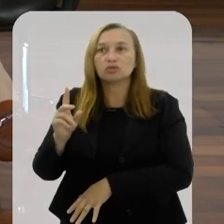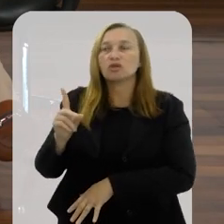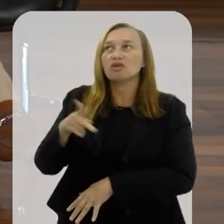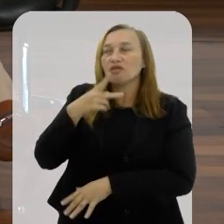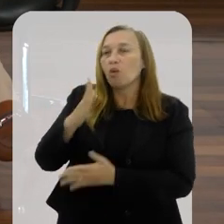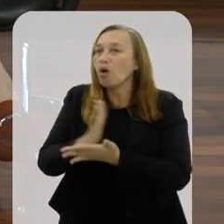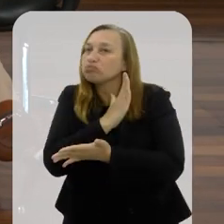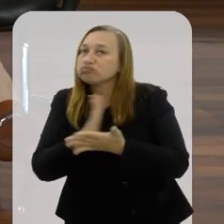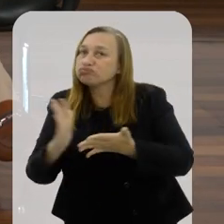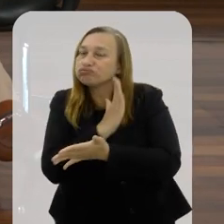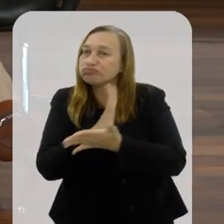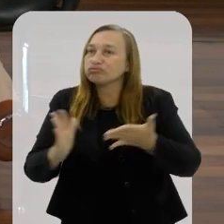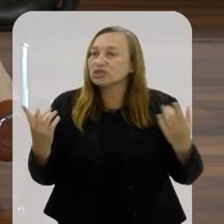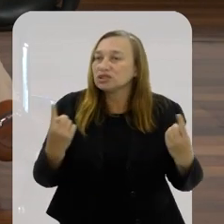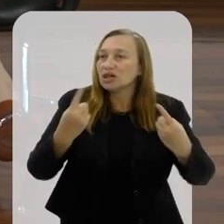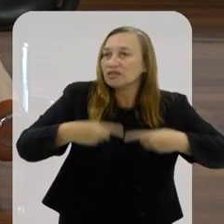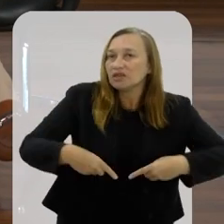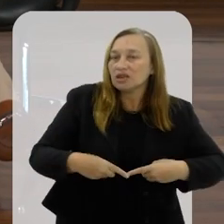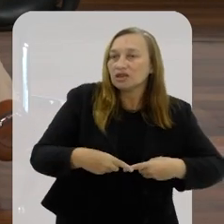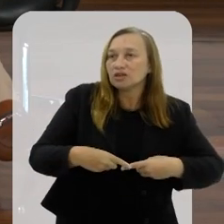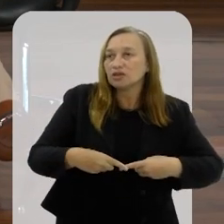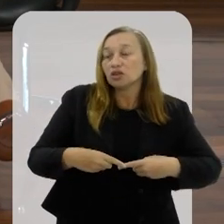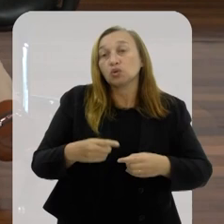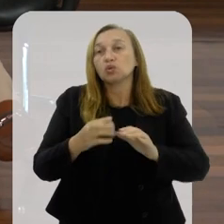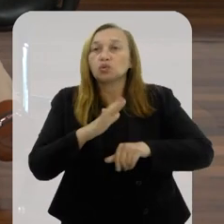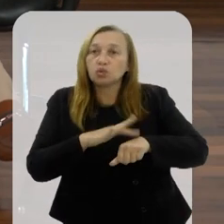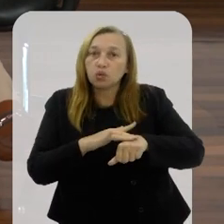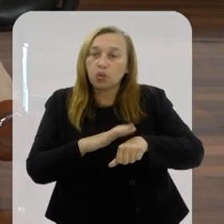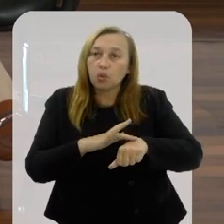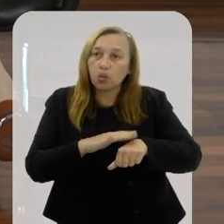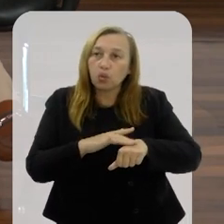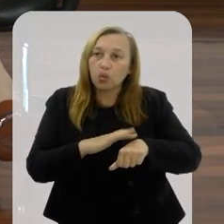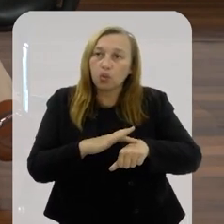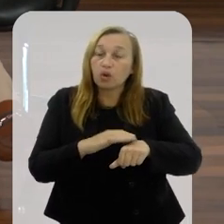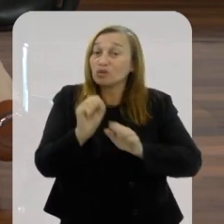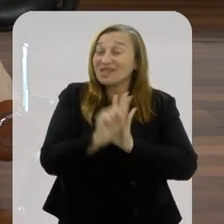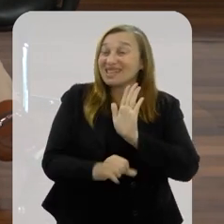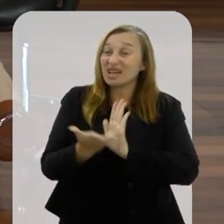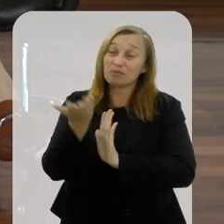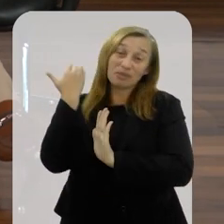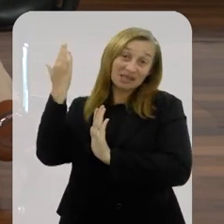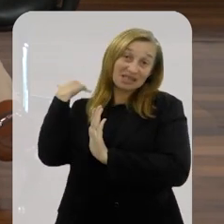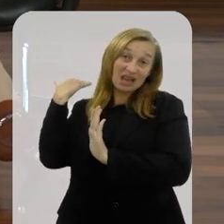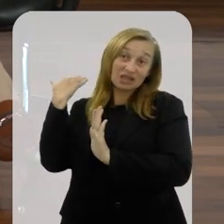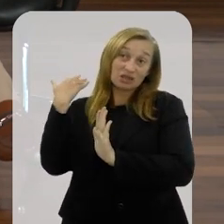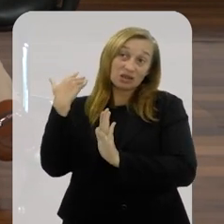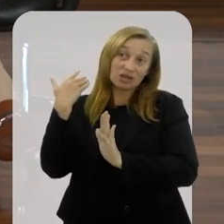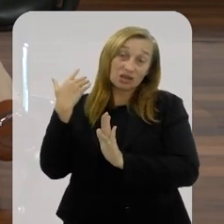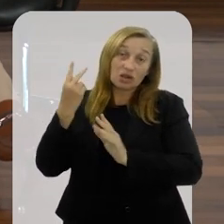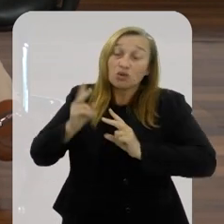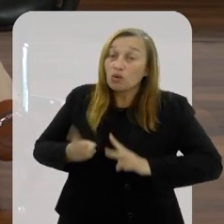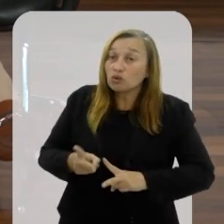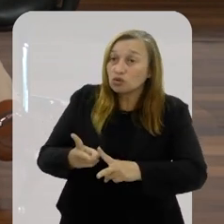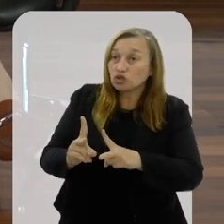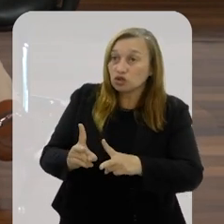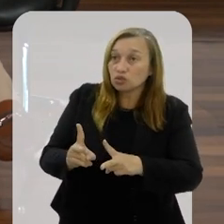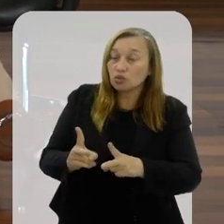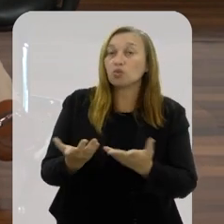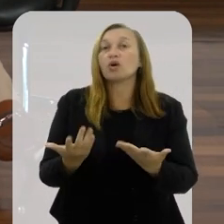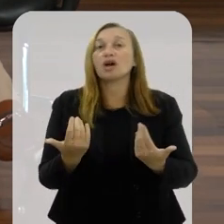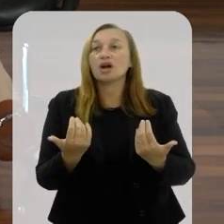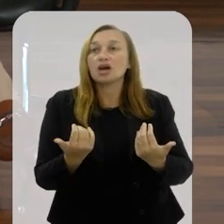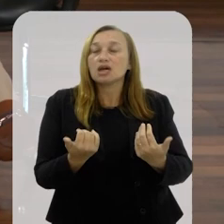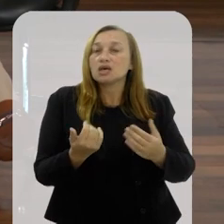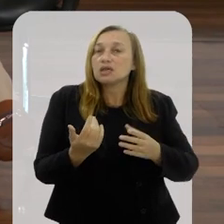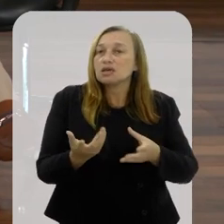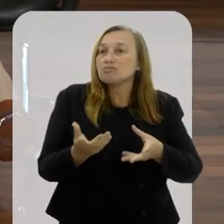desafios de doenças que estiveram no século passado e ainda persistem e que impõem a todos nós um conceito de